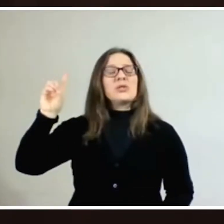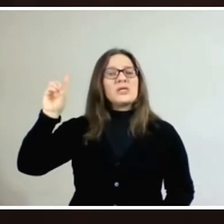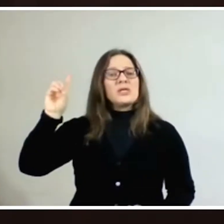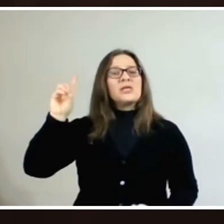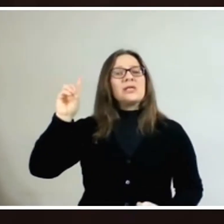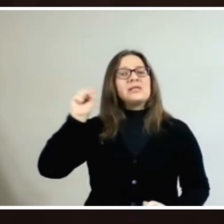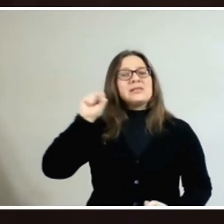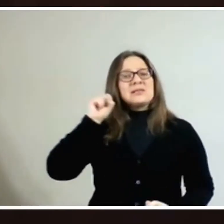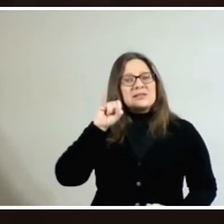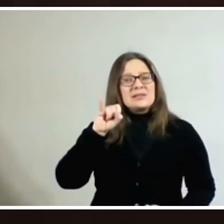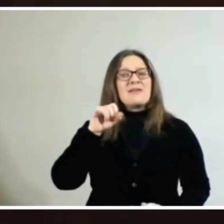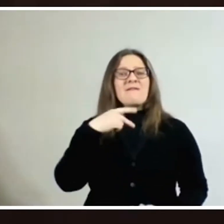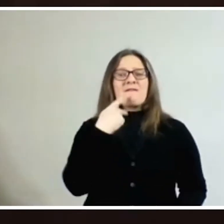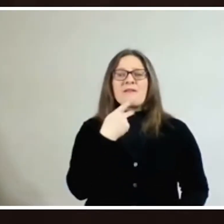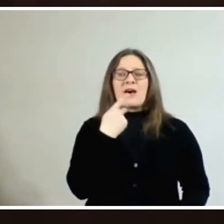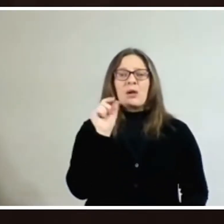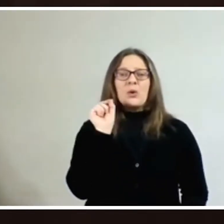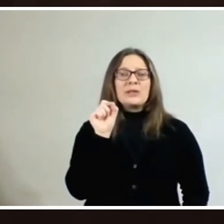de Deus.